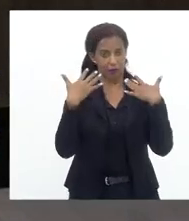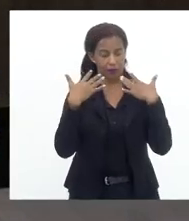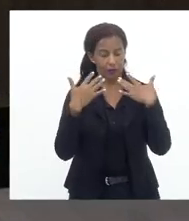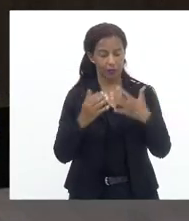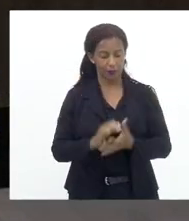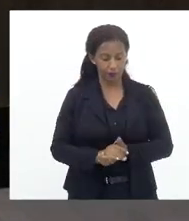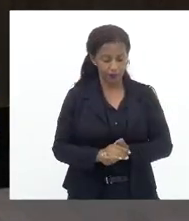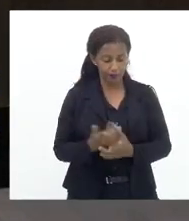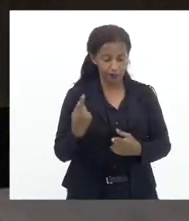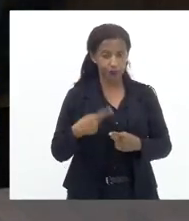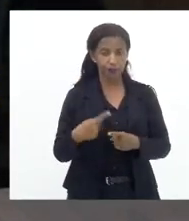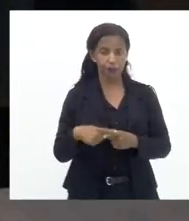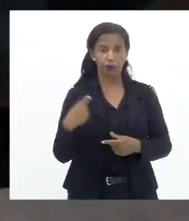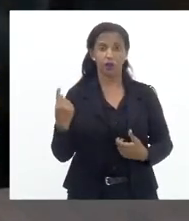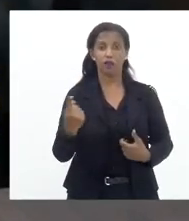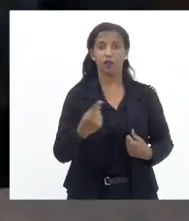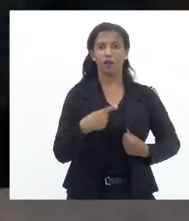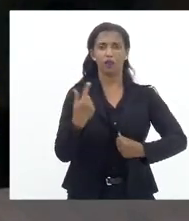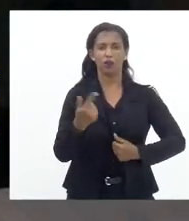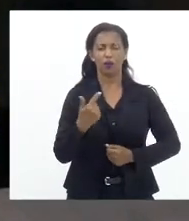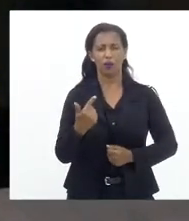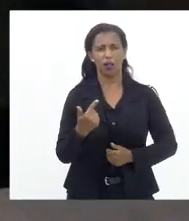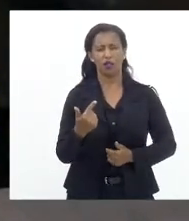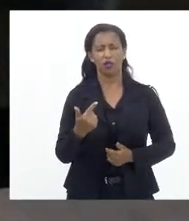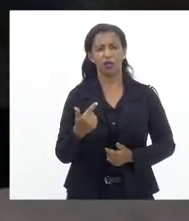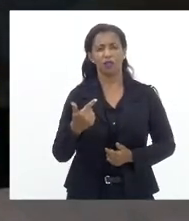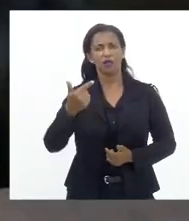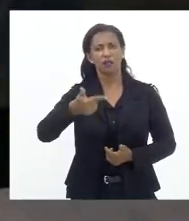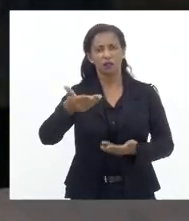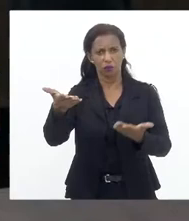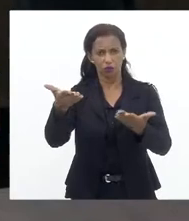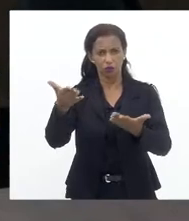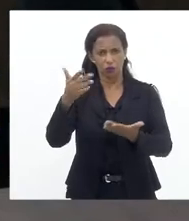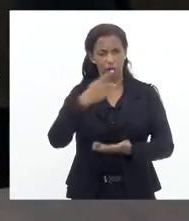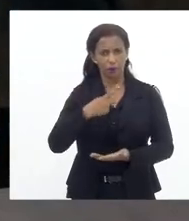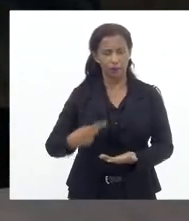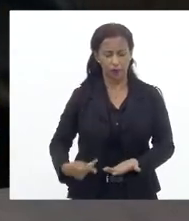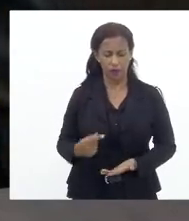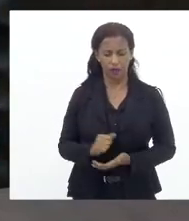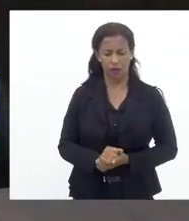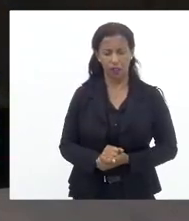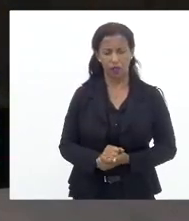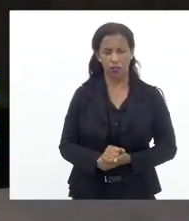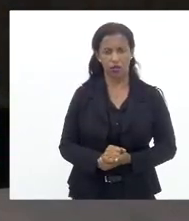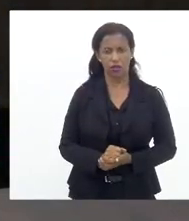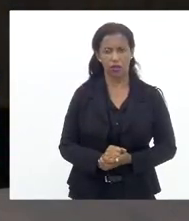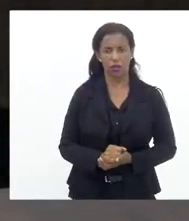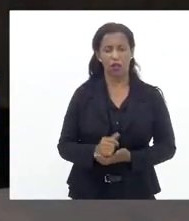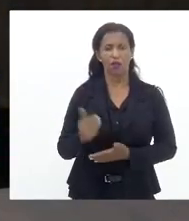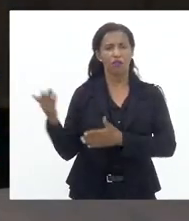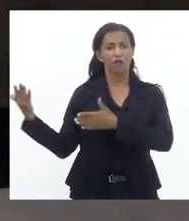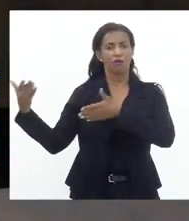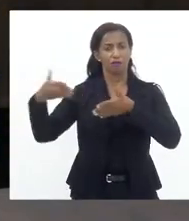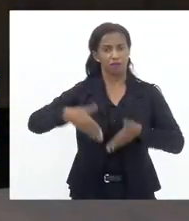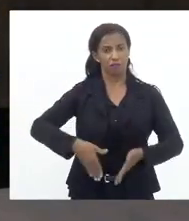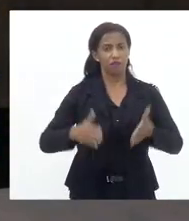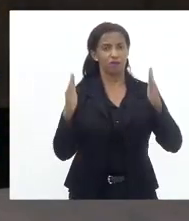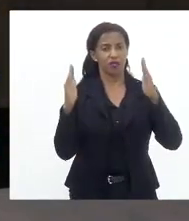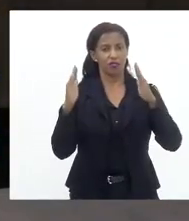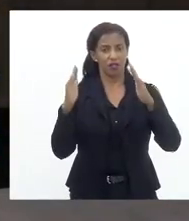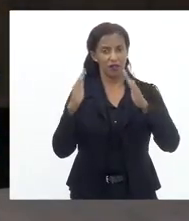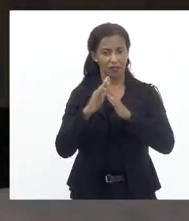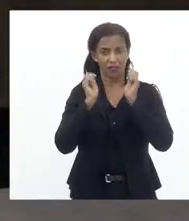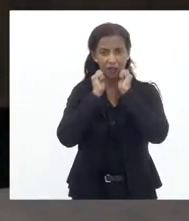porque nós segundo vossa excelência' anunciou nos próximos dias chega a esta casa Deputado